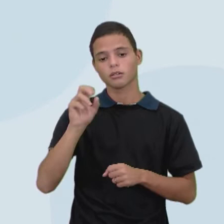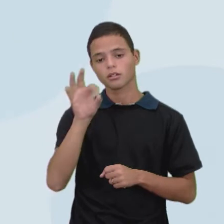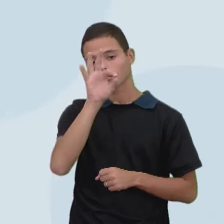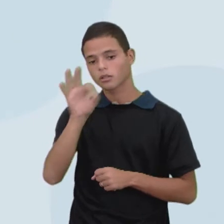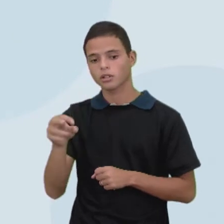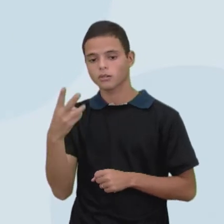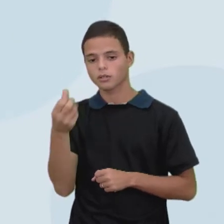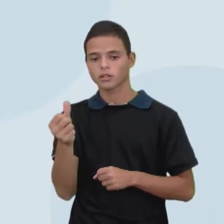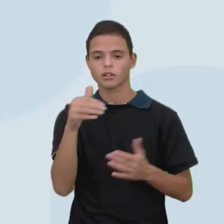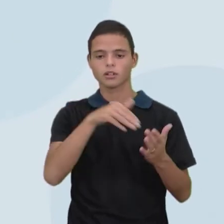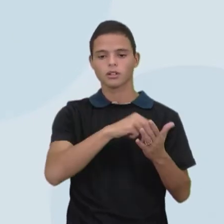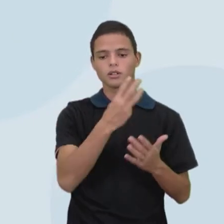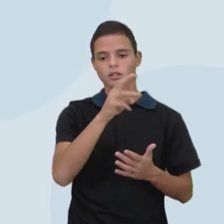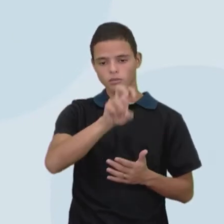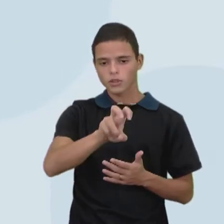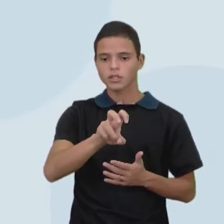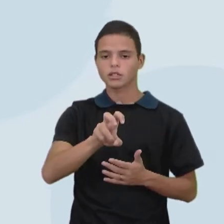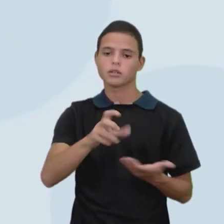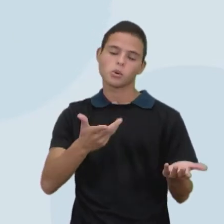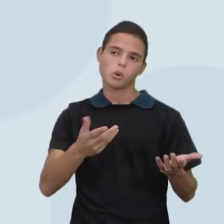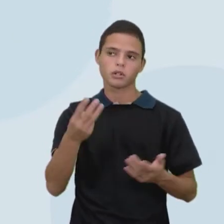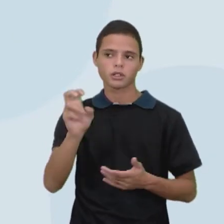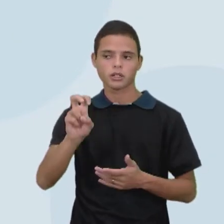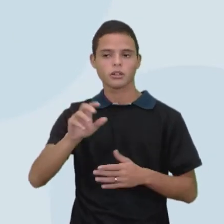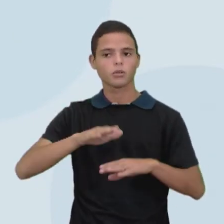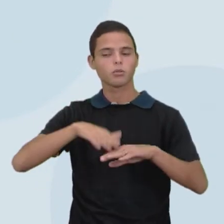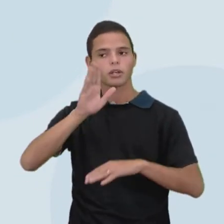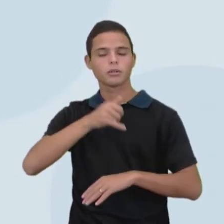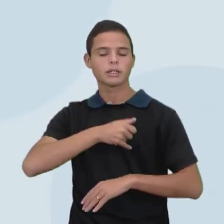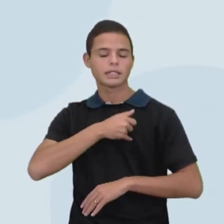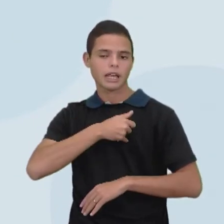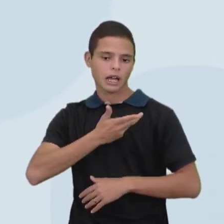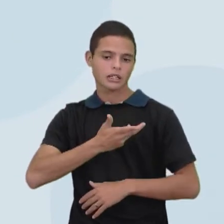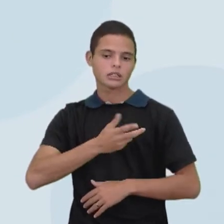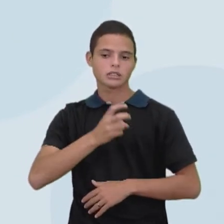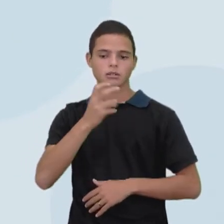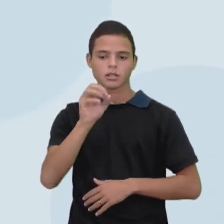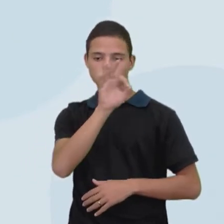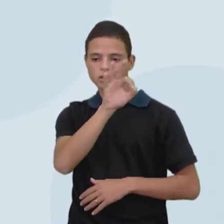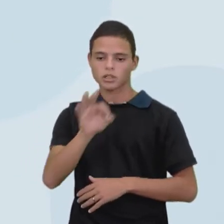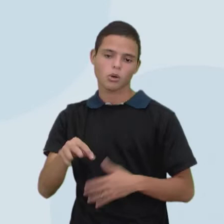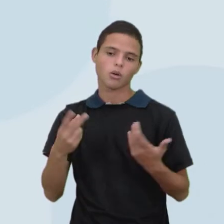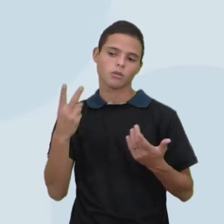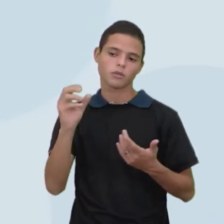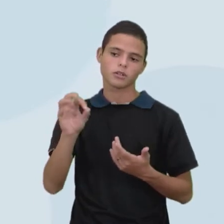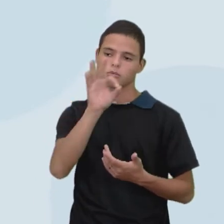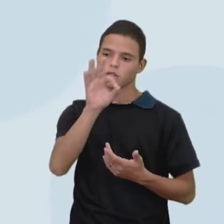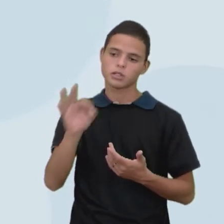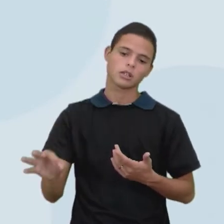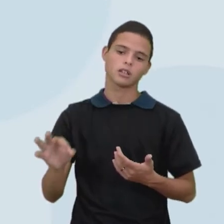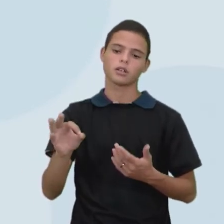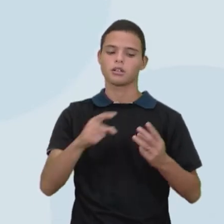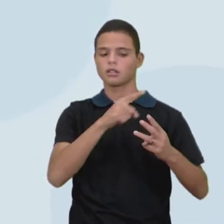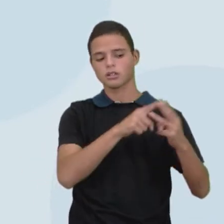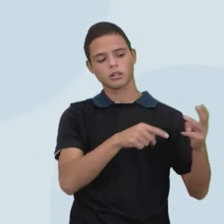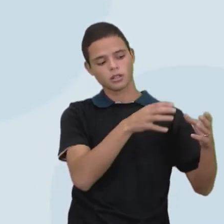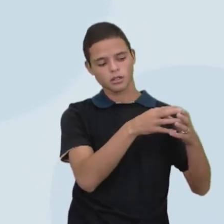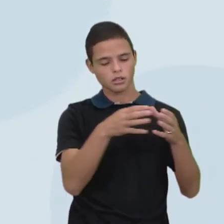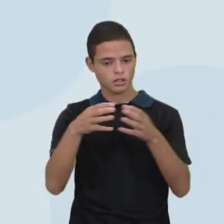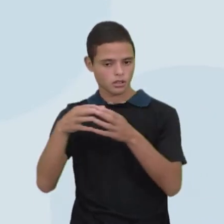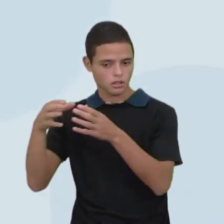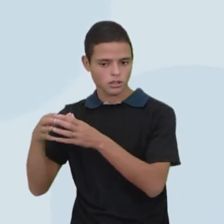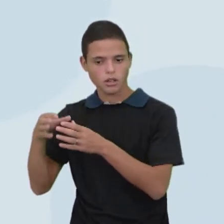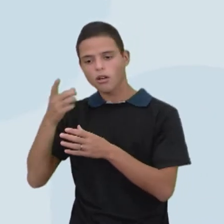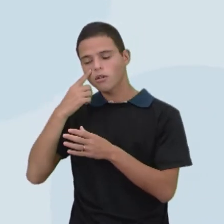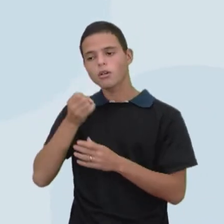35, 50% dos 35 anos acima. Ah, tá. Ou não, eu quero só 20%. Então, dentro desses 3 grupos, eu vejo